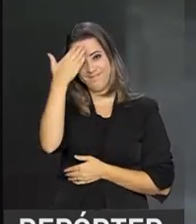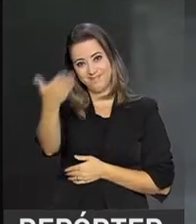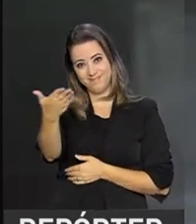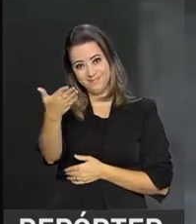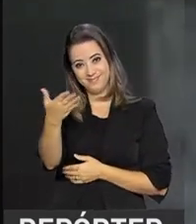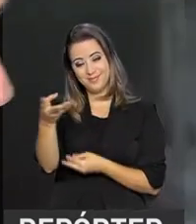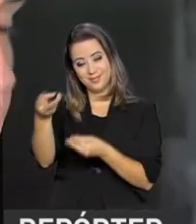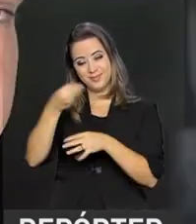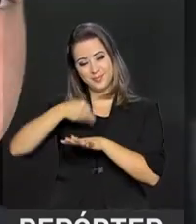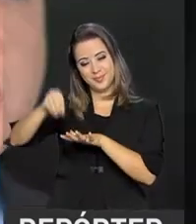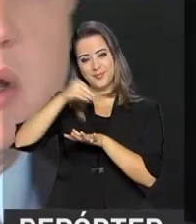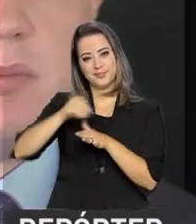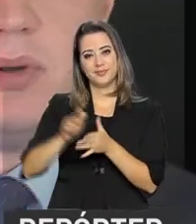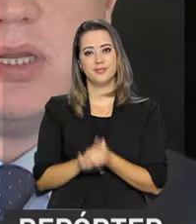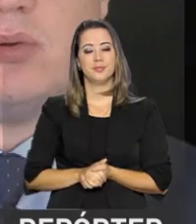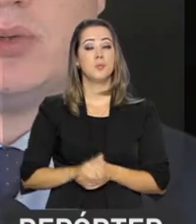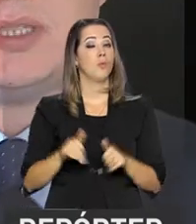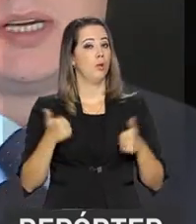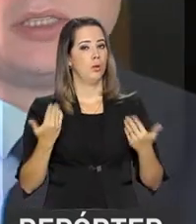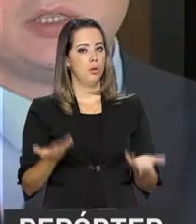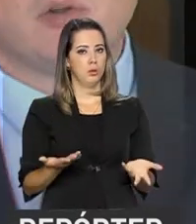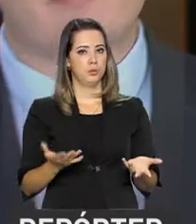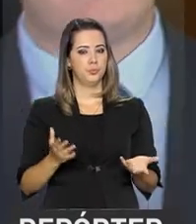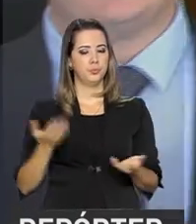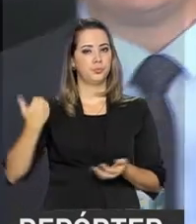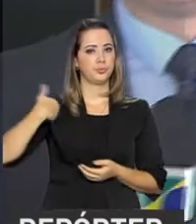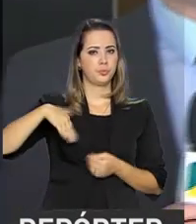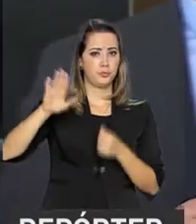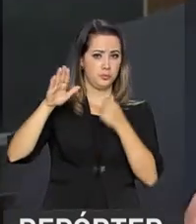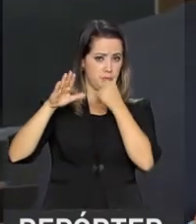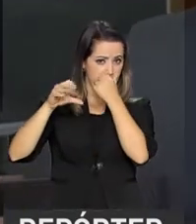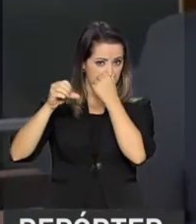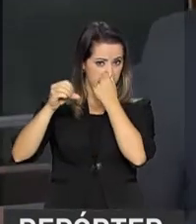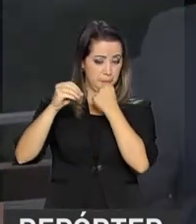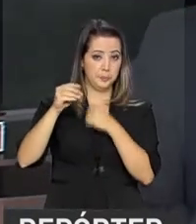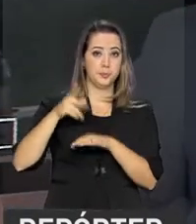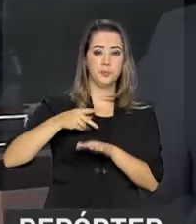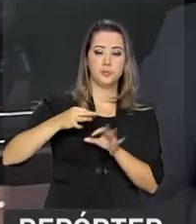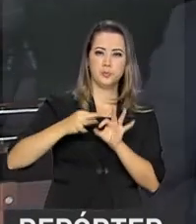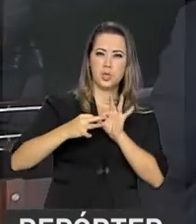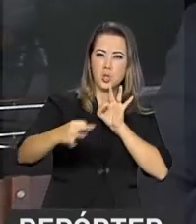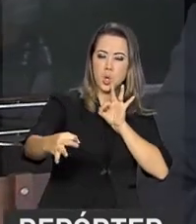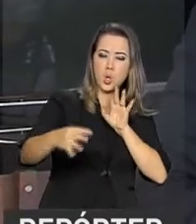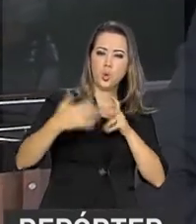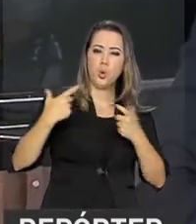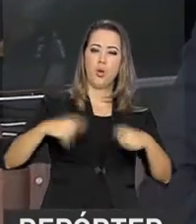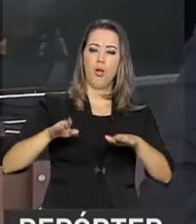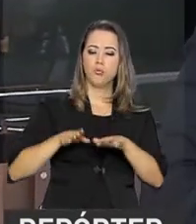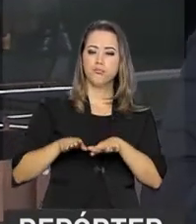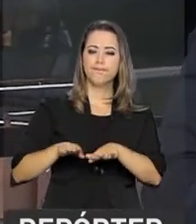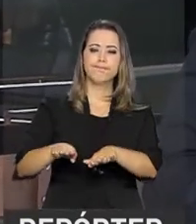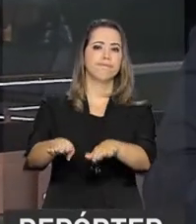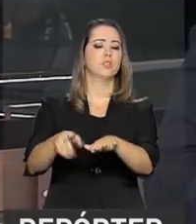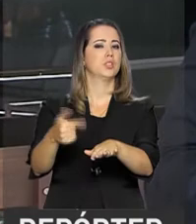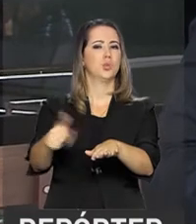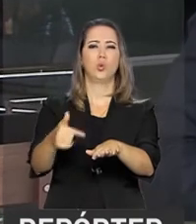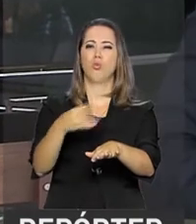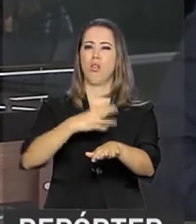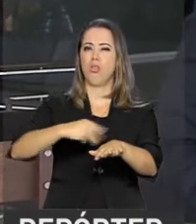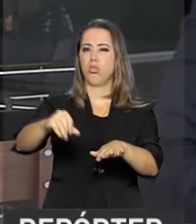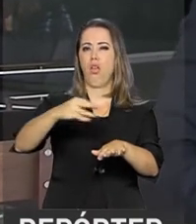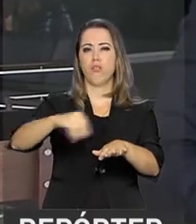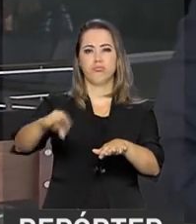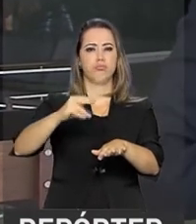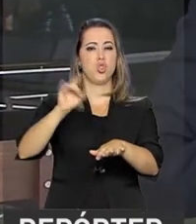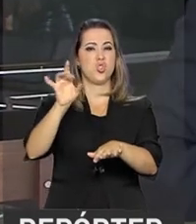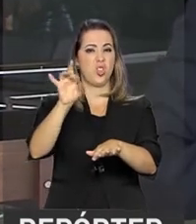governador pelas informações bom então os cerca de 90 quilômetros ainda não pavimentados da rodovia no estado é